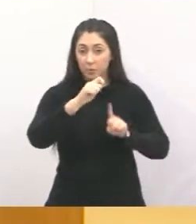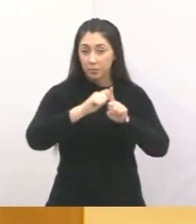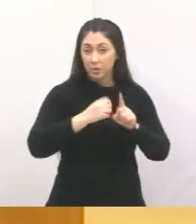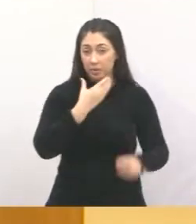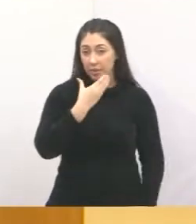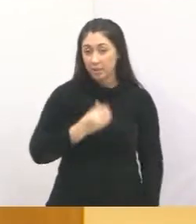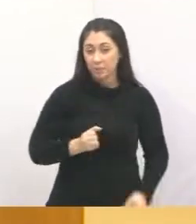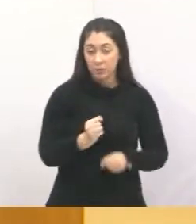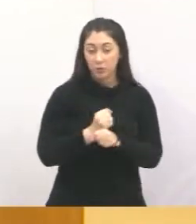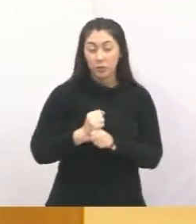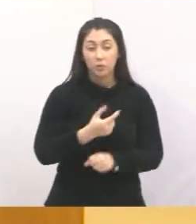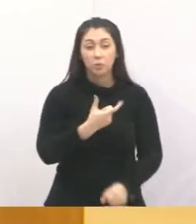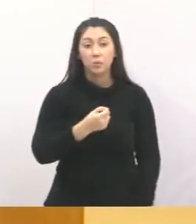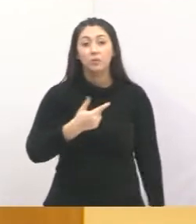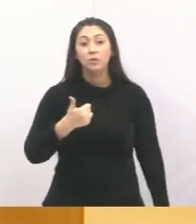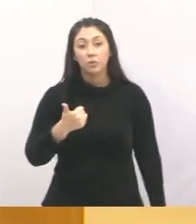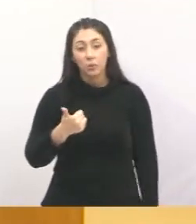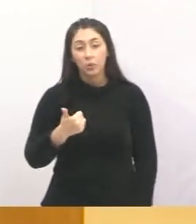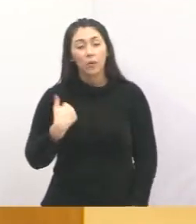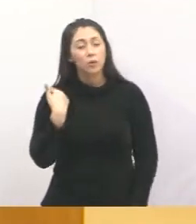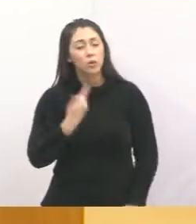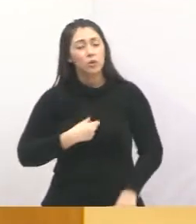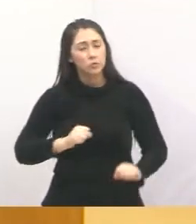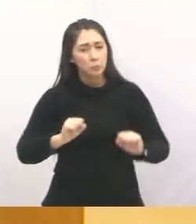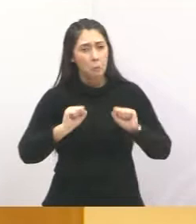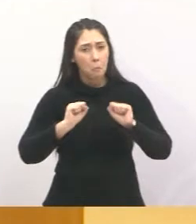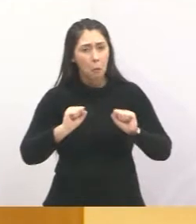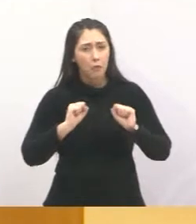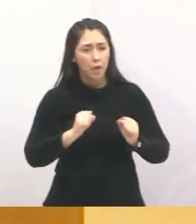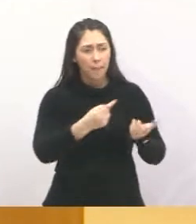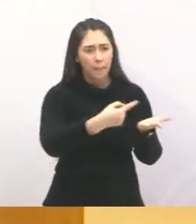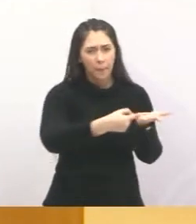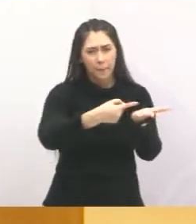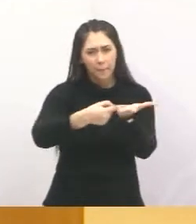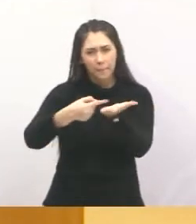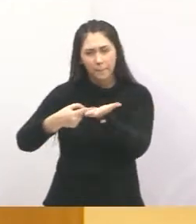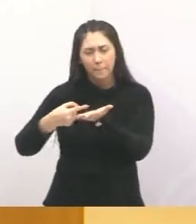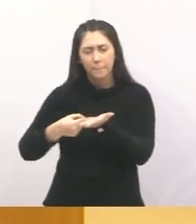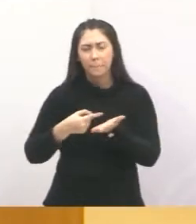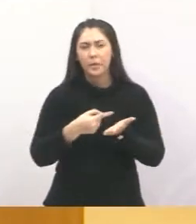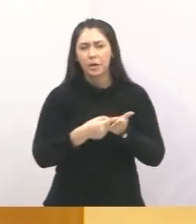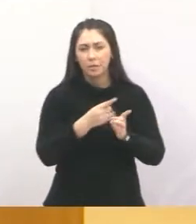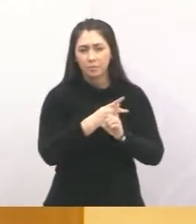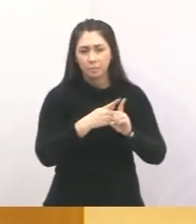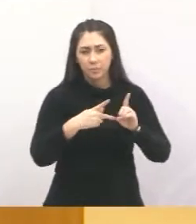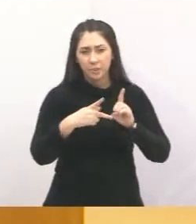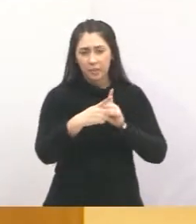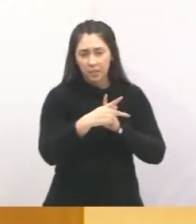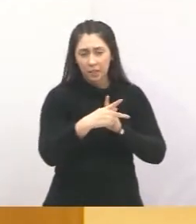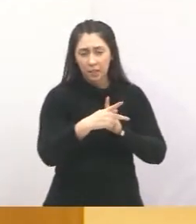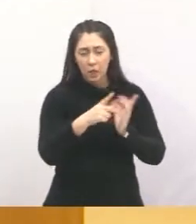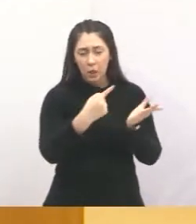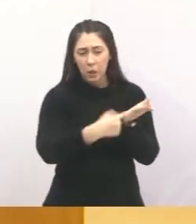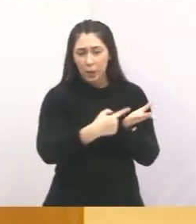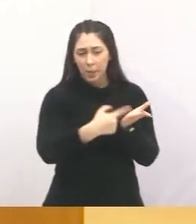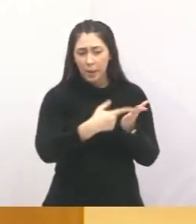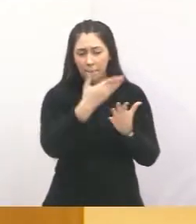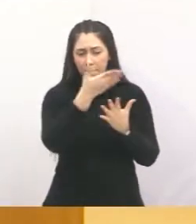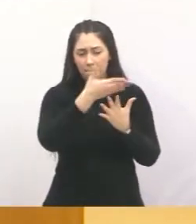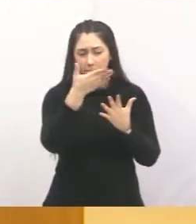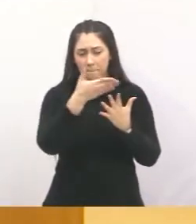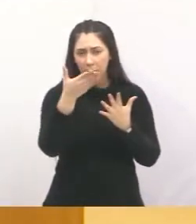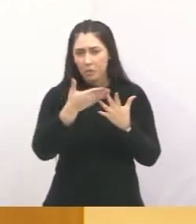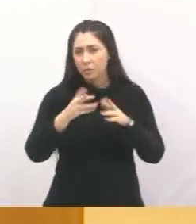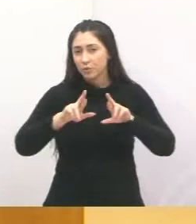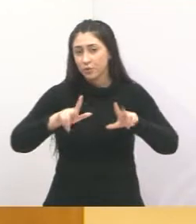abriu a possibilidade de serem formalizados entre os entes federativos do regime de previdência, parcelamento ou reparcelamento